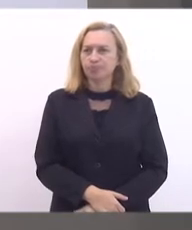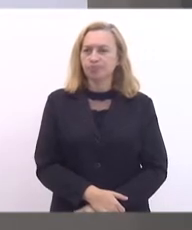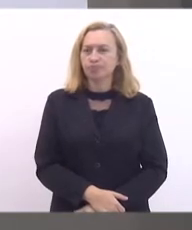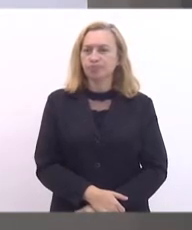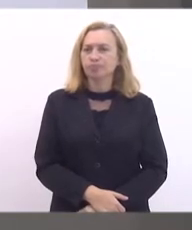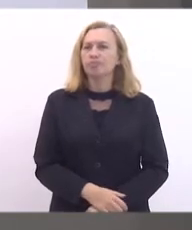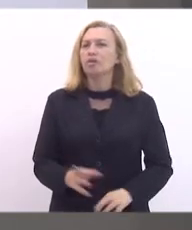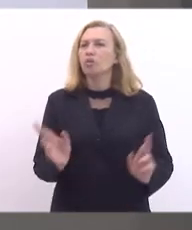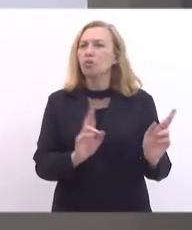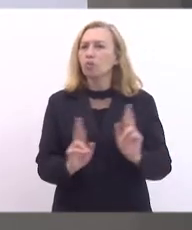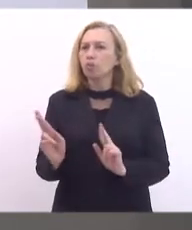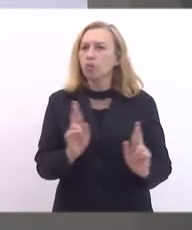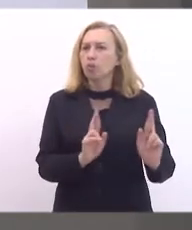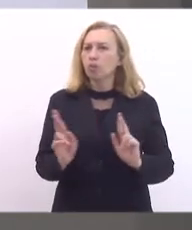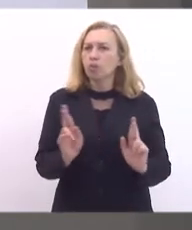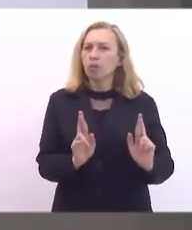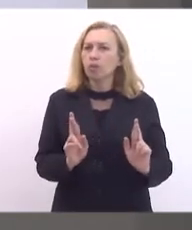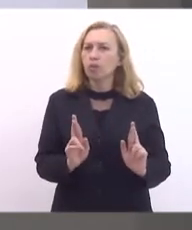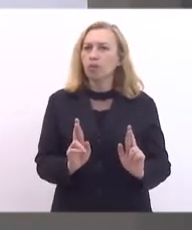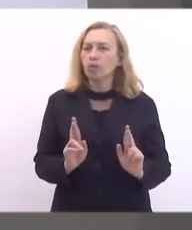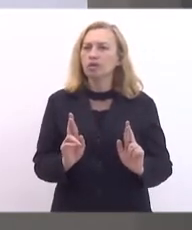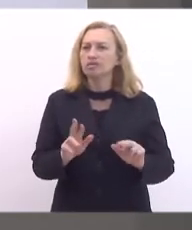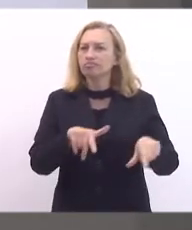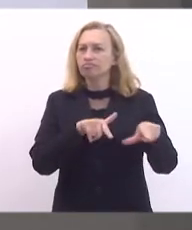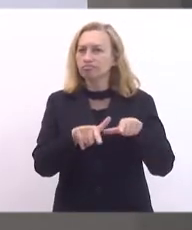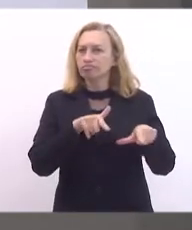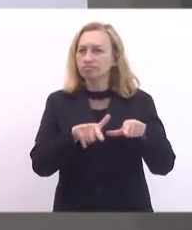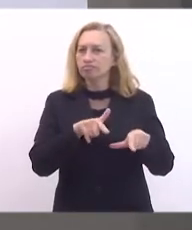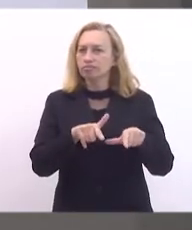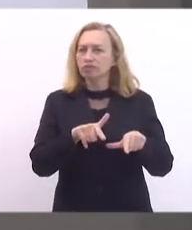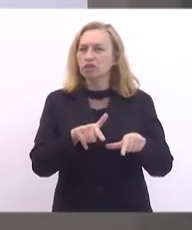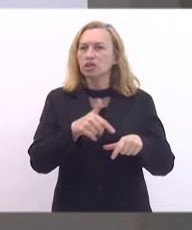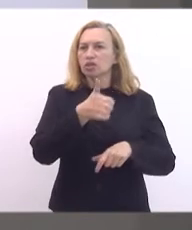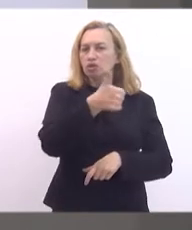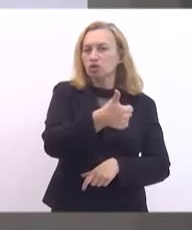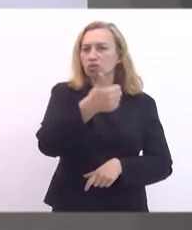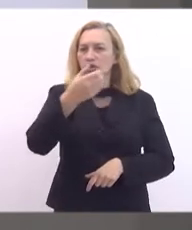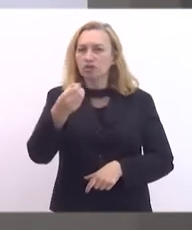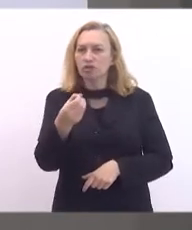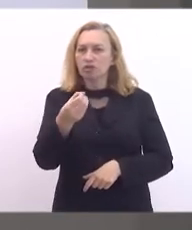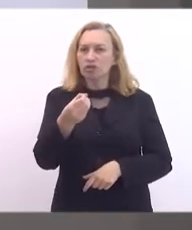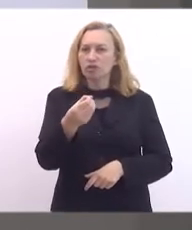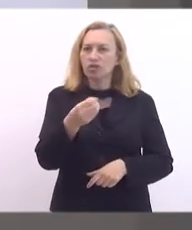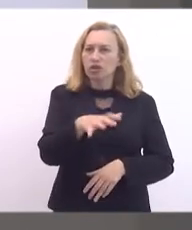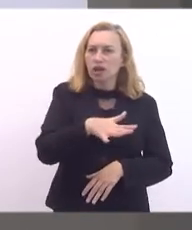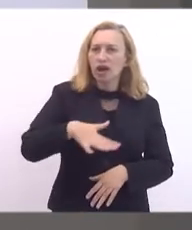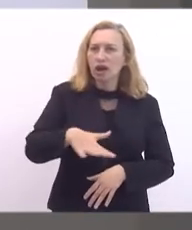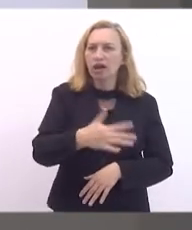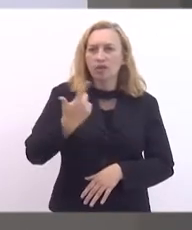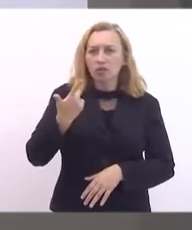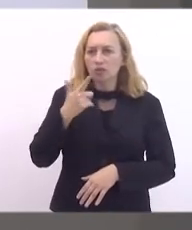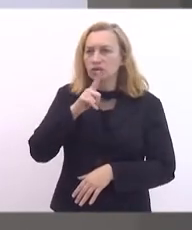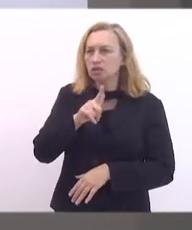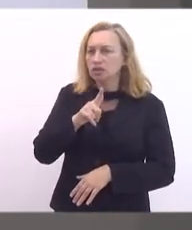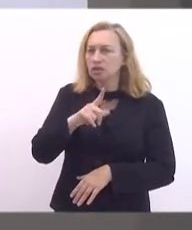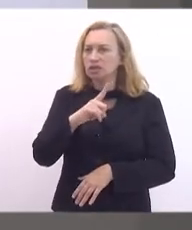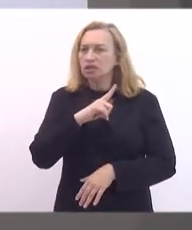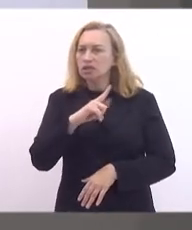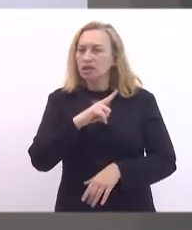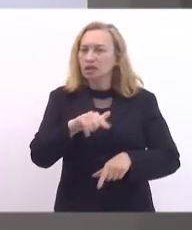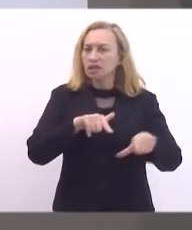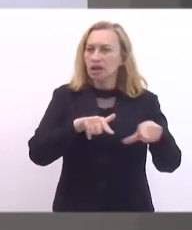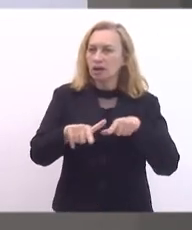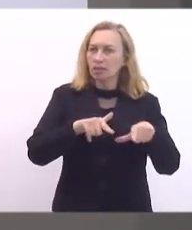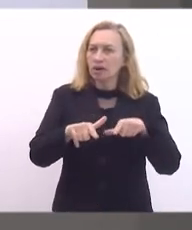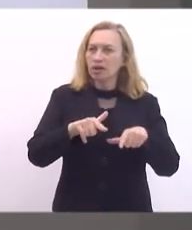e com relação à questão do emprego né em 2020 o setor ainda conseguiu mas gerar emprego não tenho